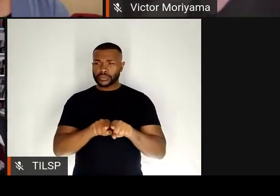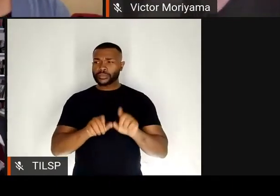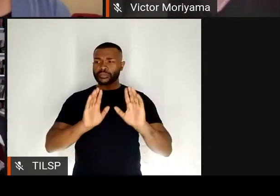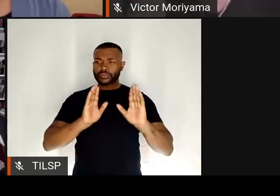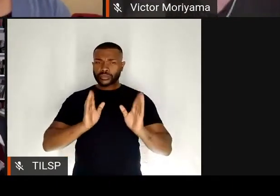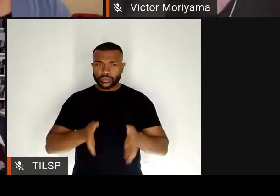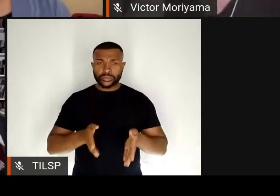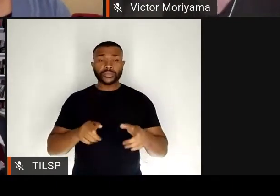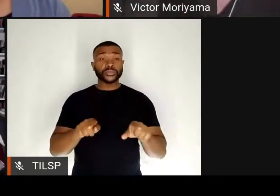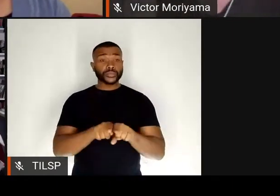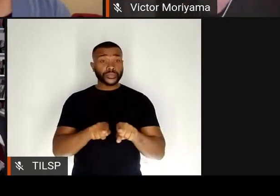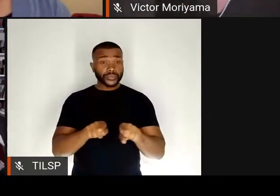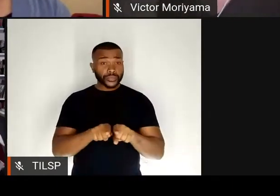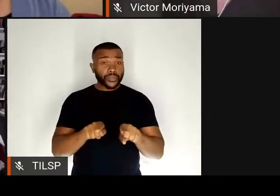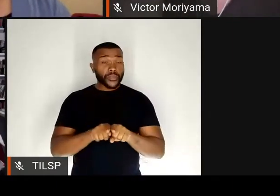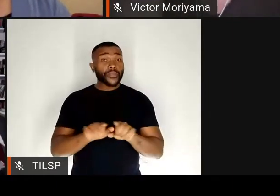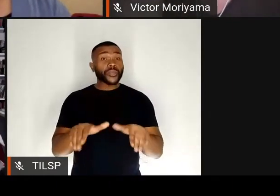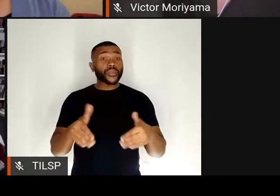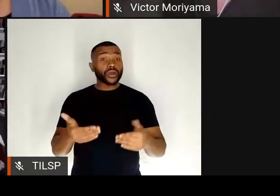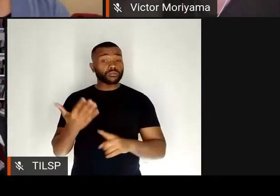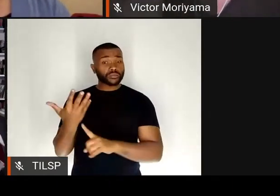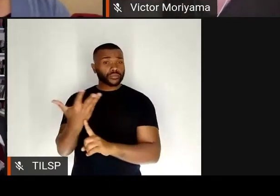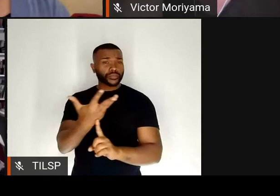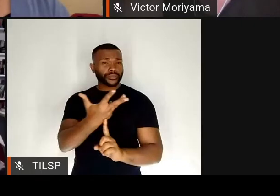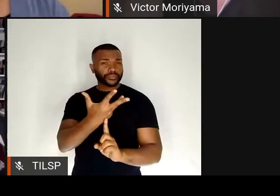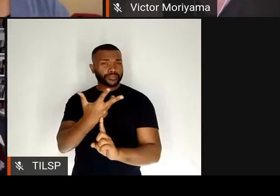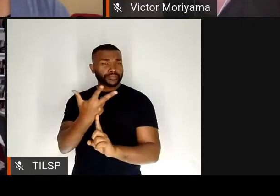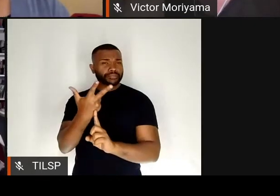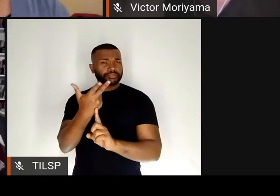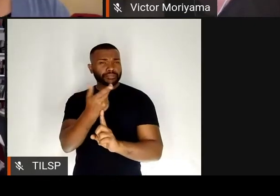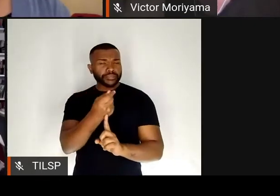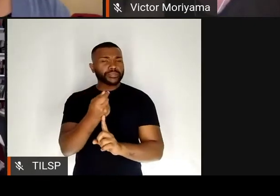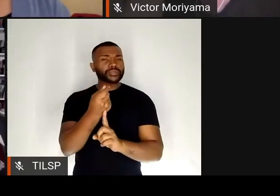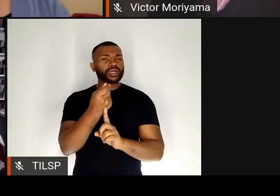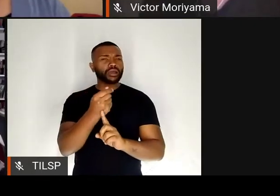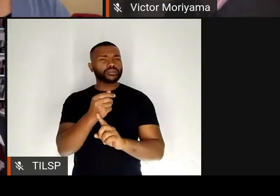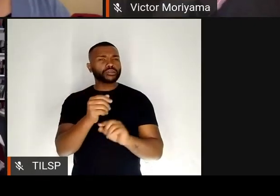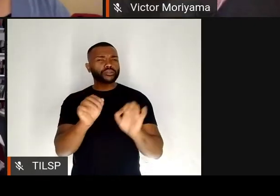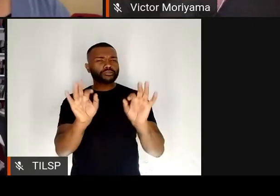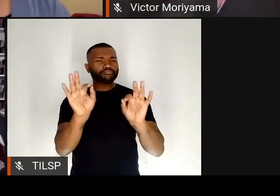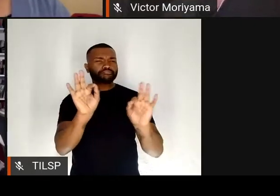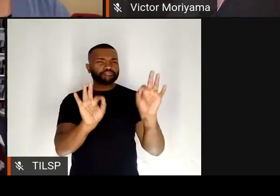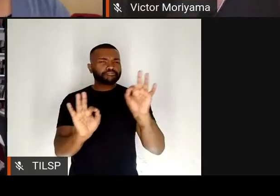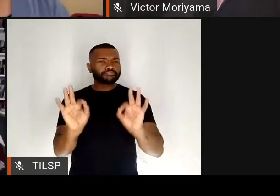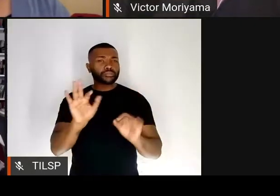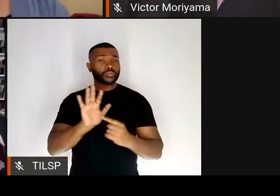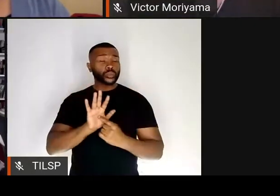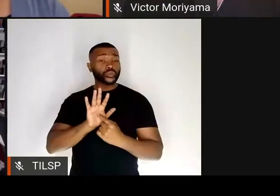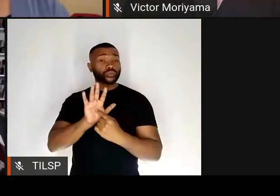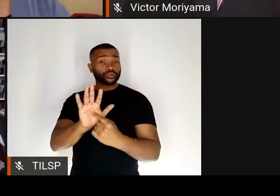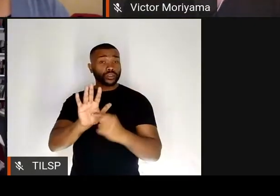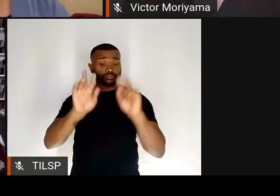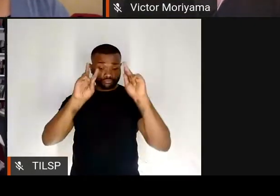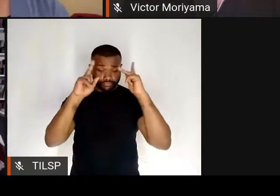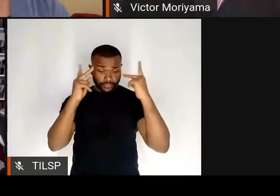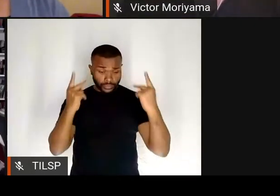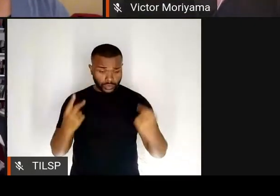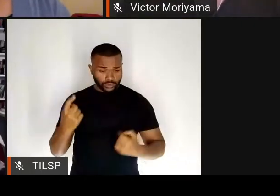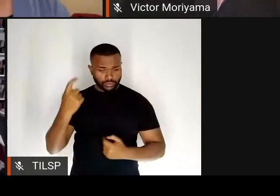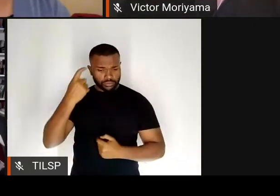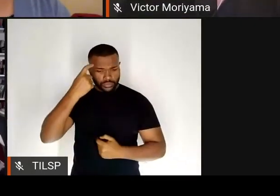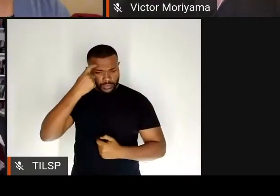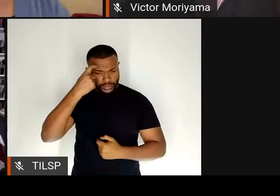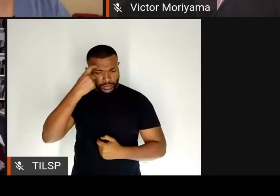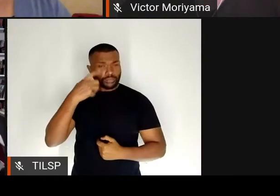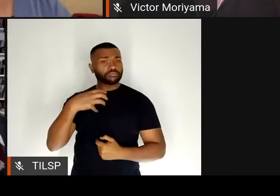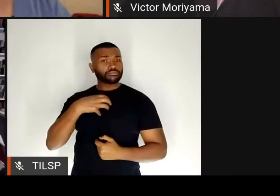arte, através da opção por uma estética humanista, né, ou seja, uma estética pensada a partir da escala humana,